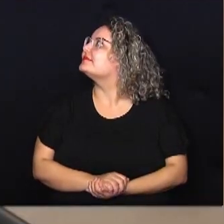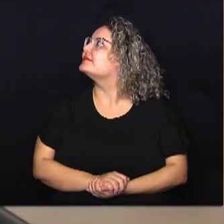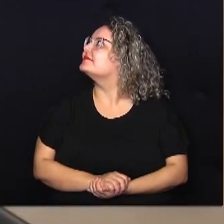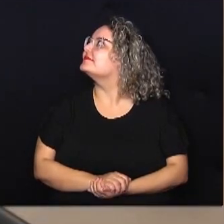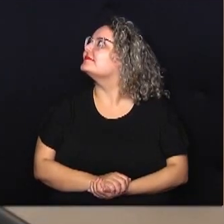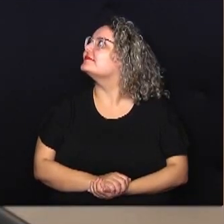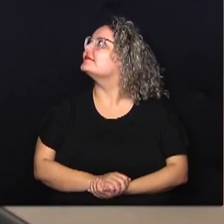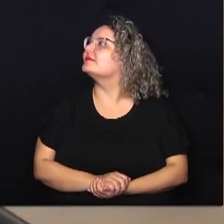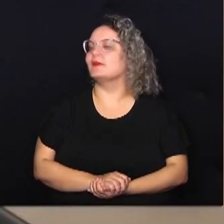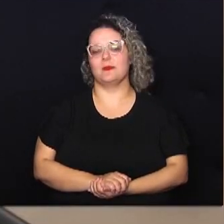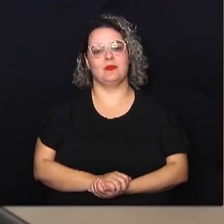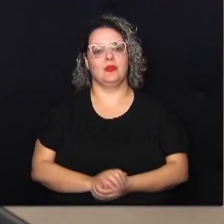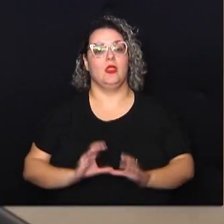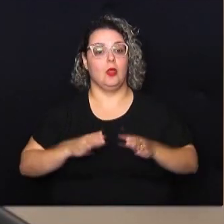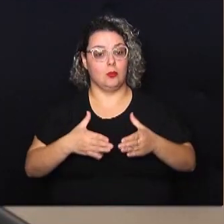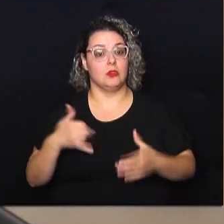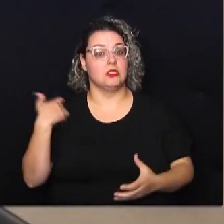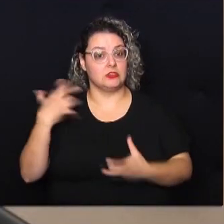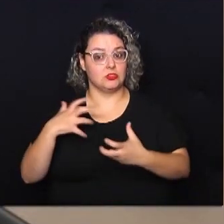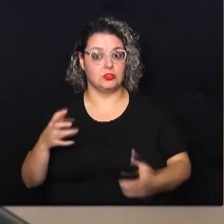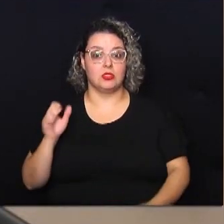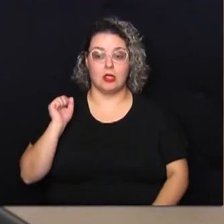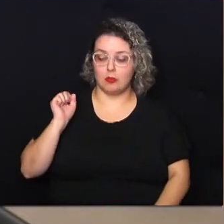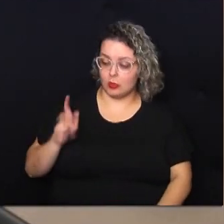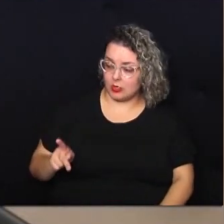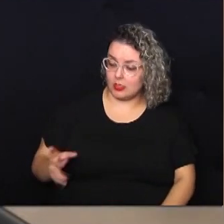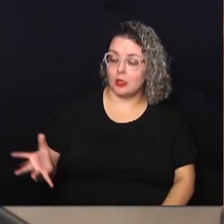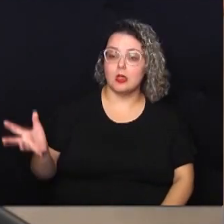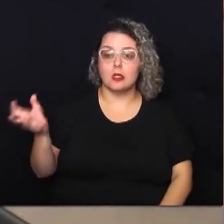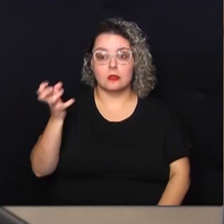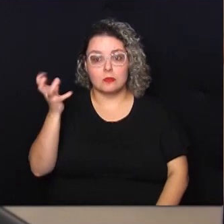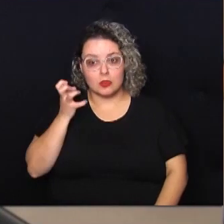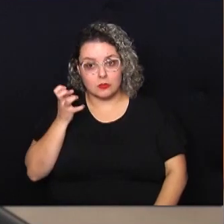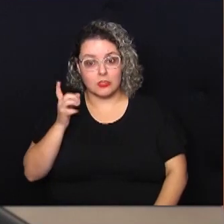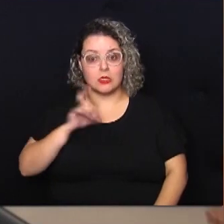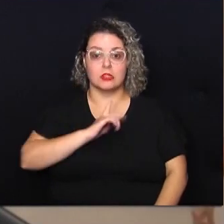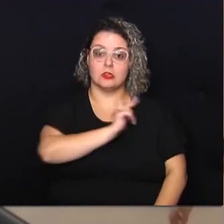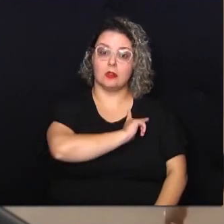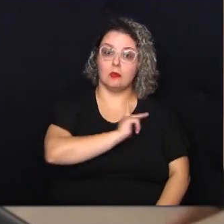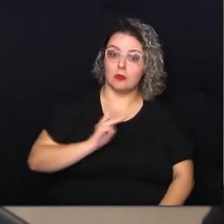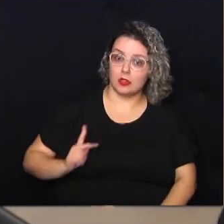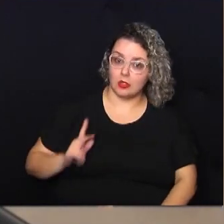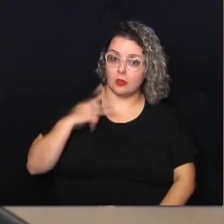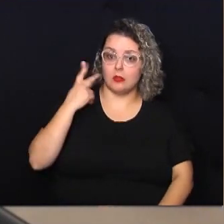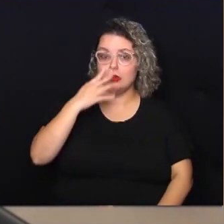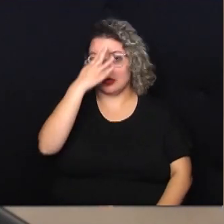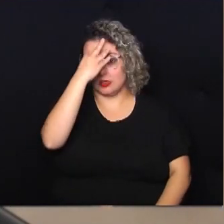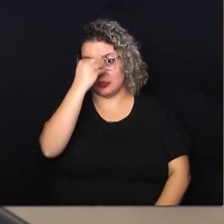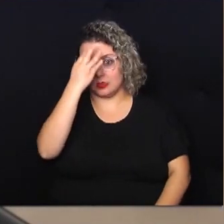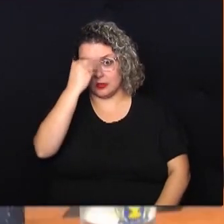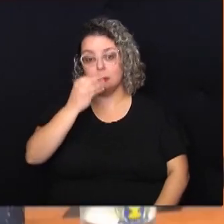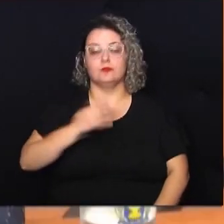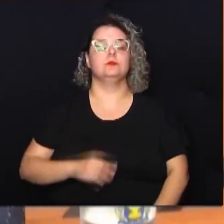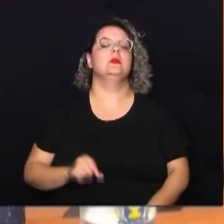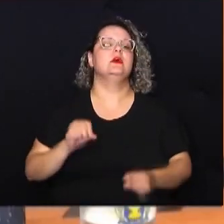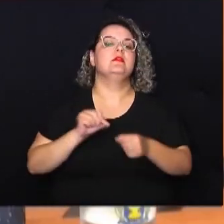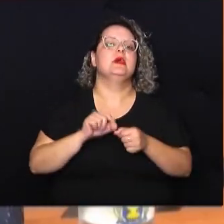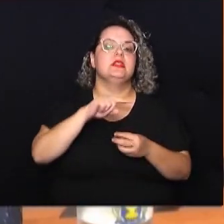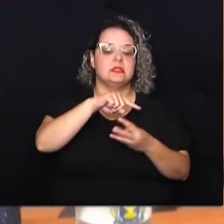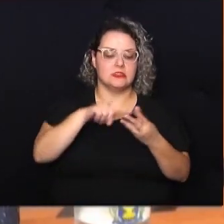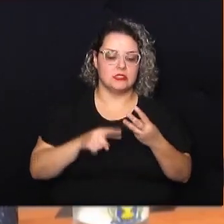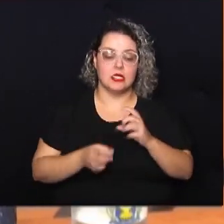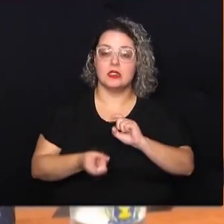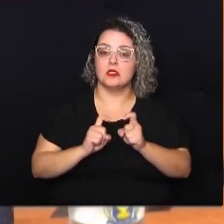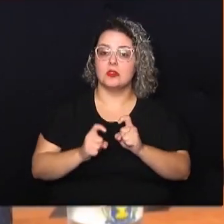A Comissão dos Idosos, Aposentados e Pensionistas, que tem como presidente o vereador Jair da Farmácia, realizou 3 reuniões no